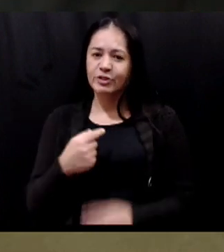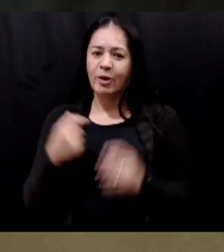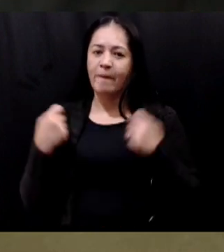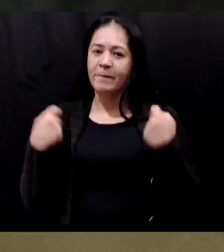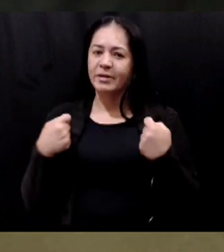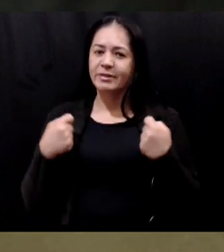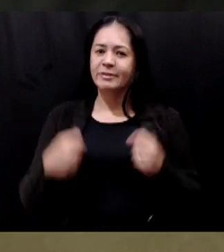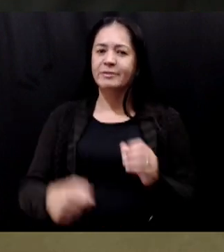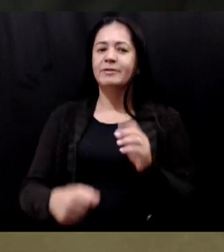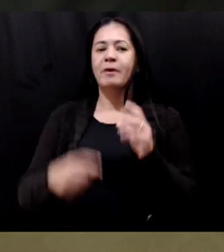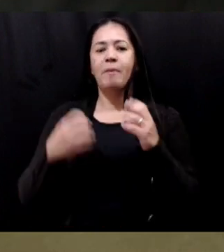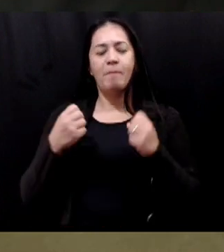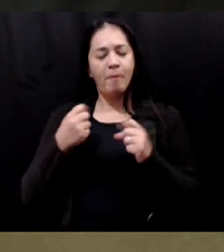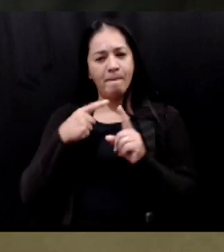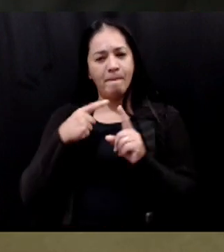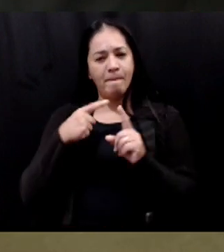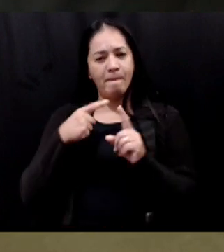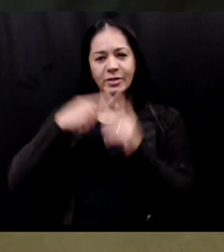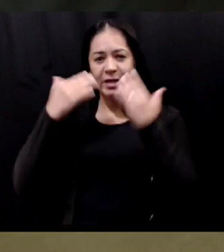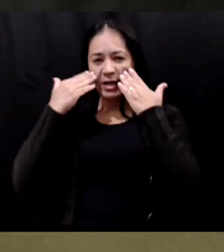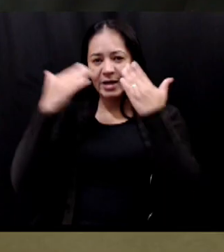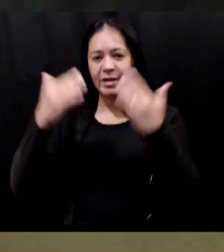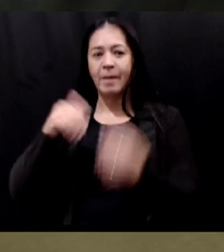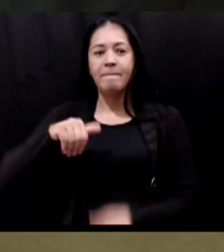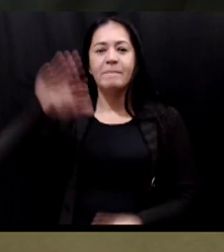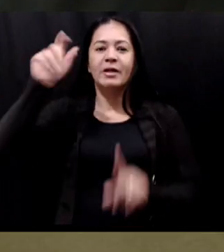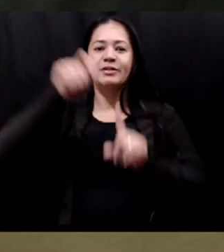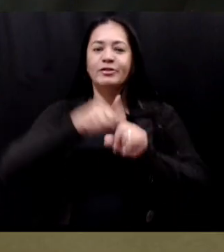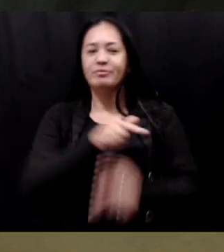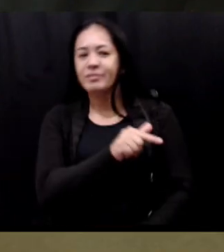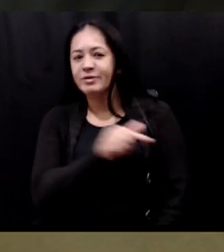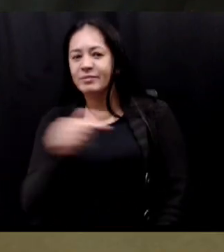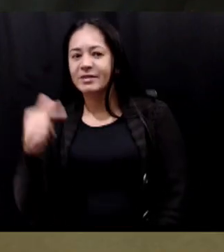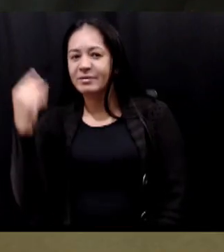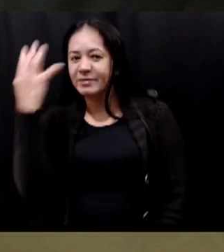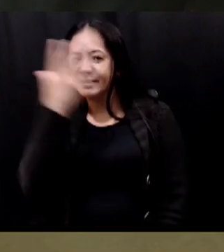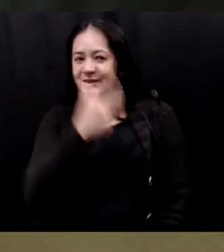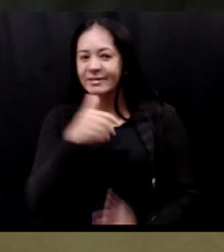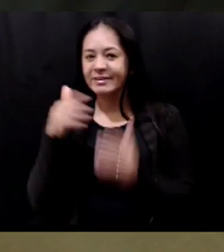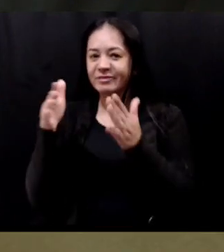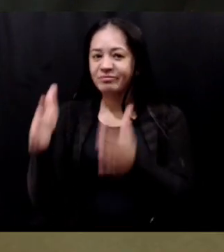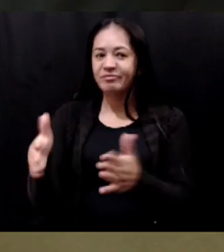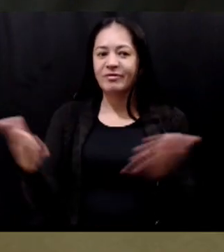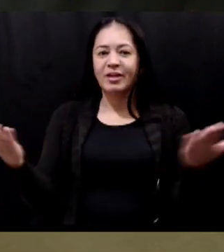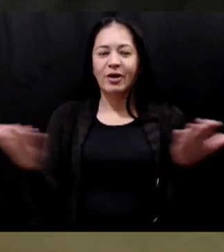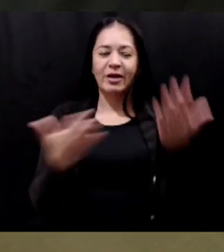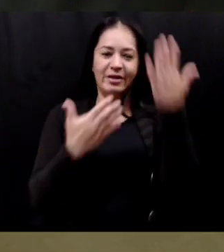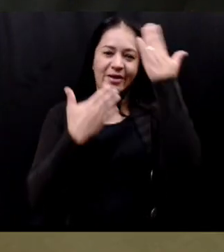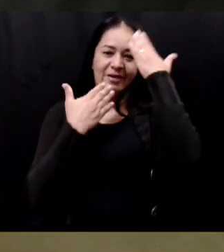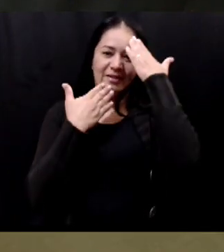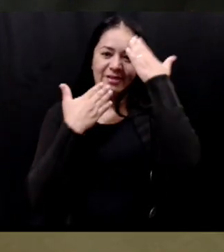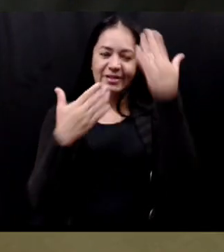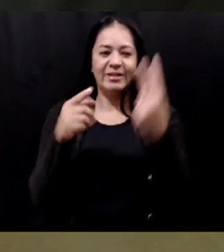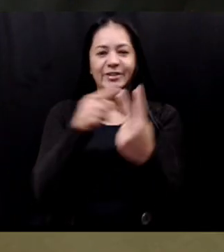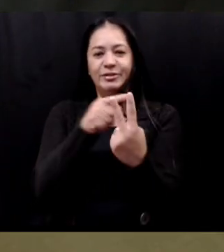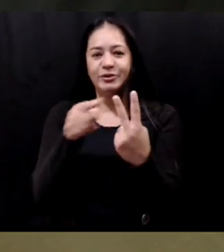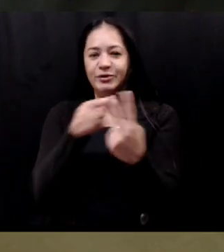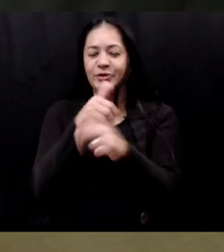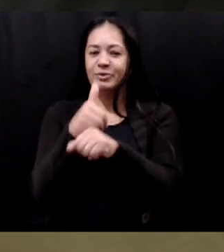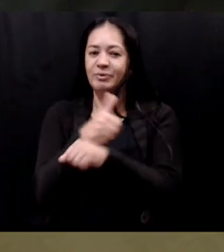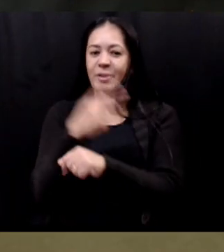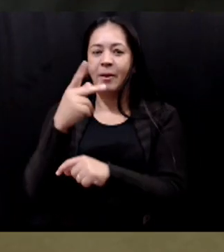encarar mais um mês que está chegando, mais uma semana linda que está chegando. Agradecemos então, Paulo e Rafael, pela presença de vocês,